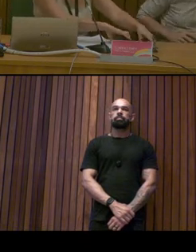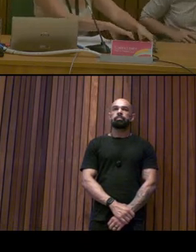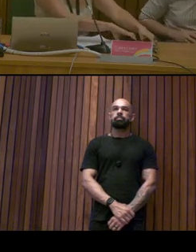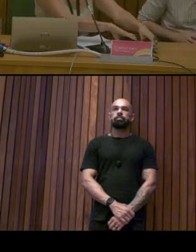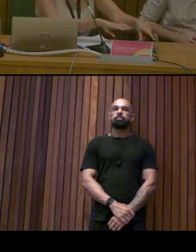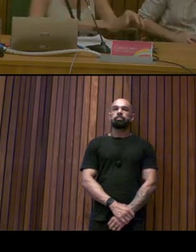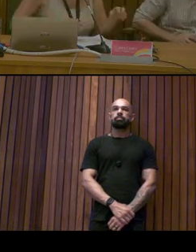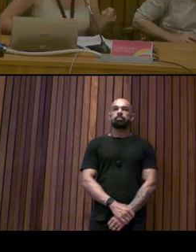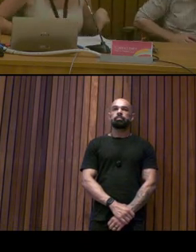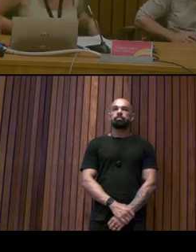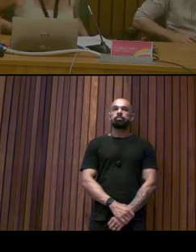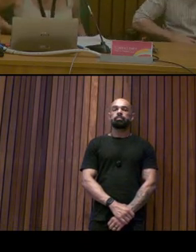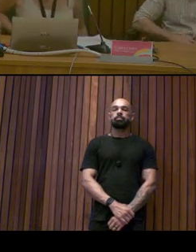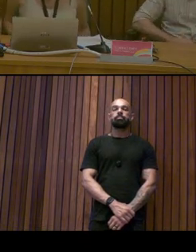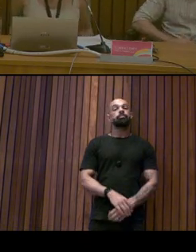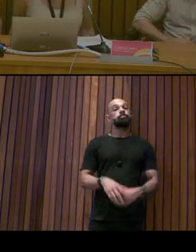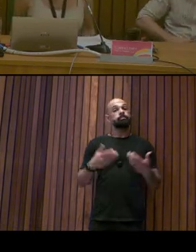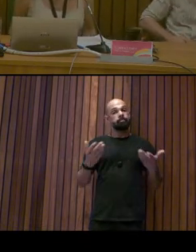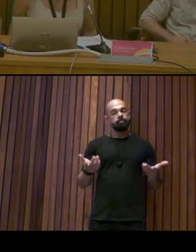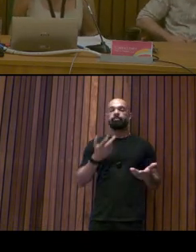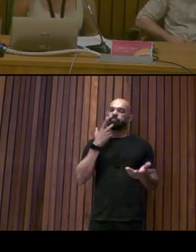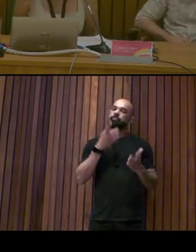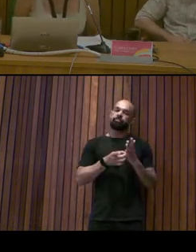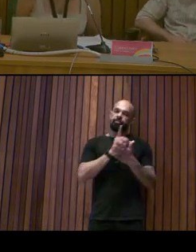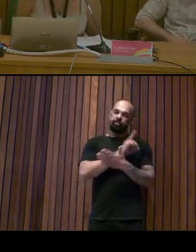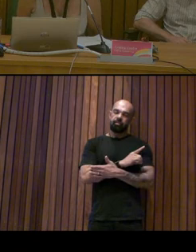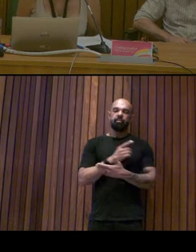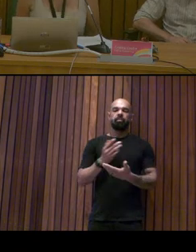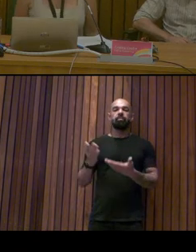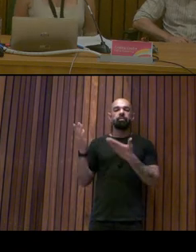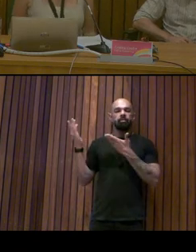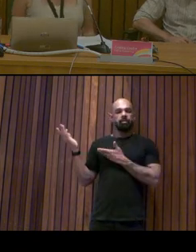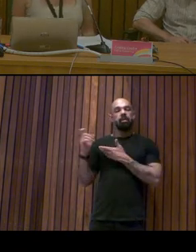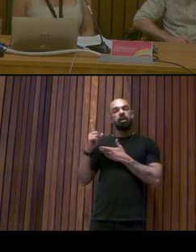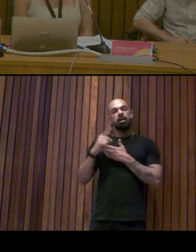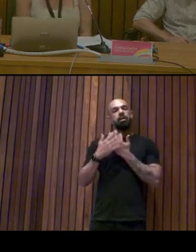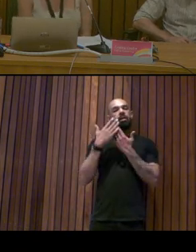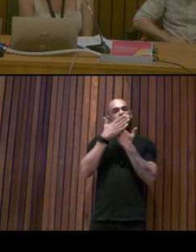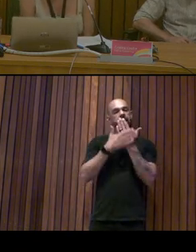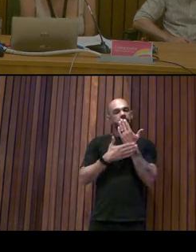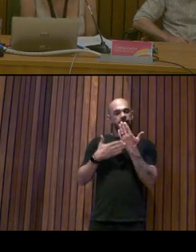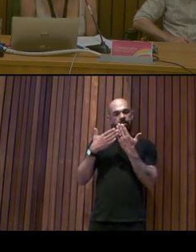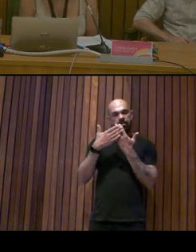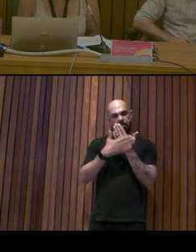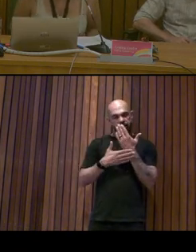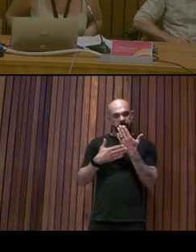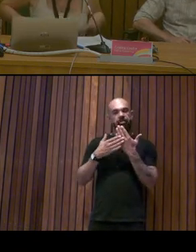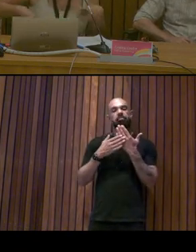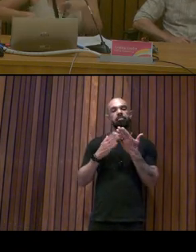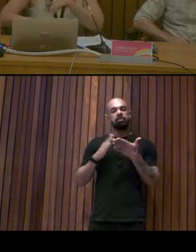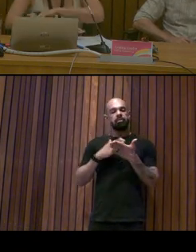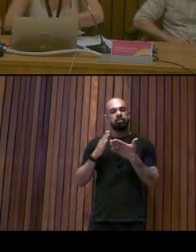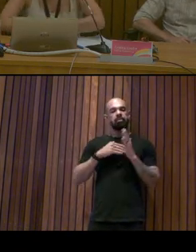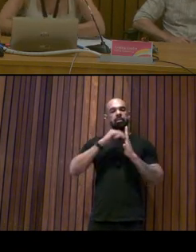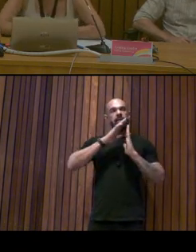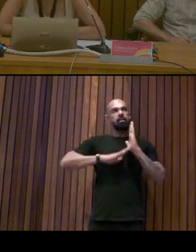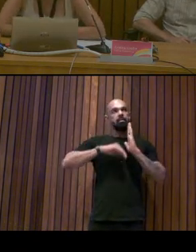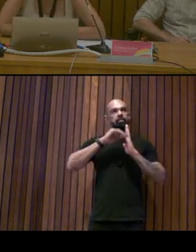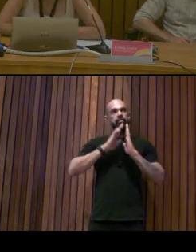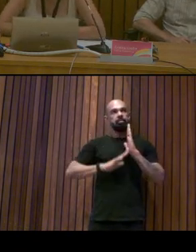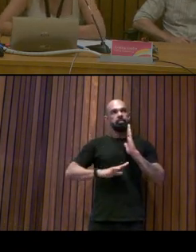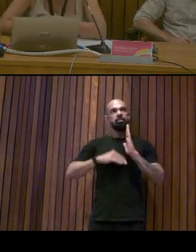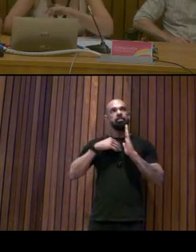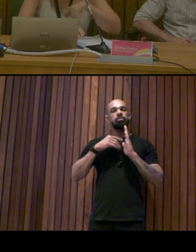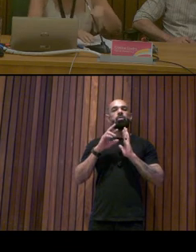Esse é o meu. Bom, então, como eu falei, essa é a capa do catálogo, né? Afresco, roteiro de arte e cultura na cidade do